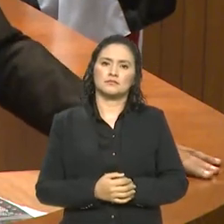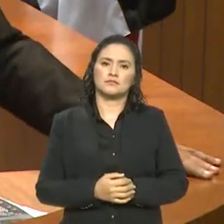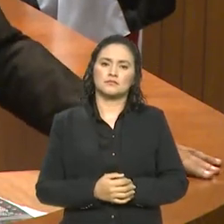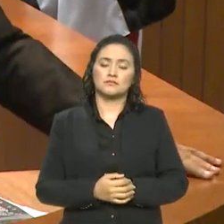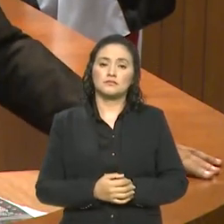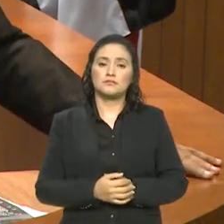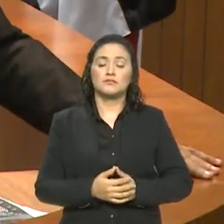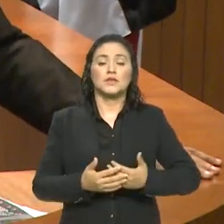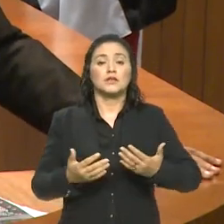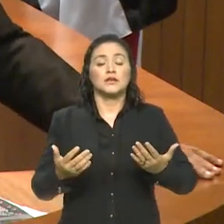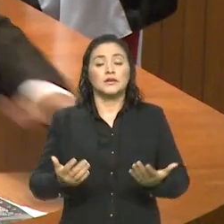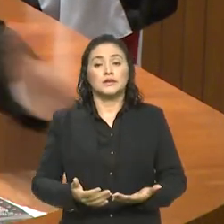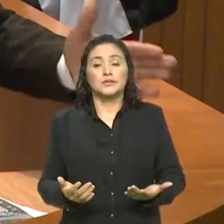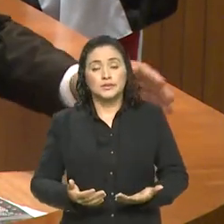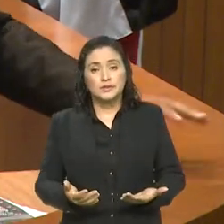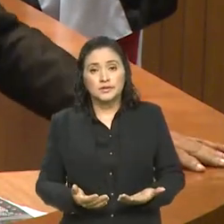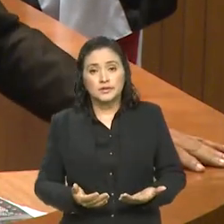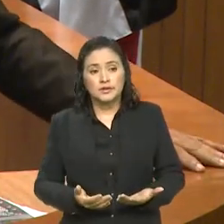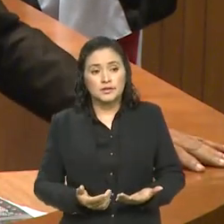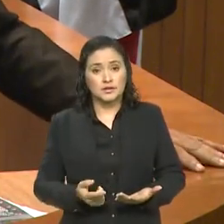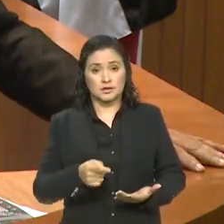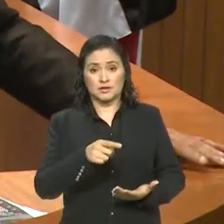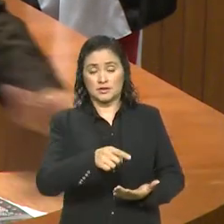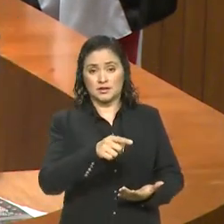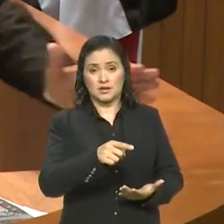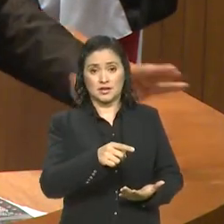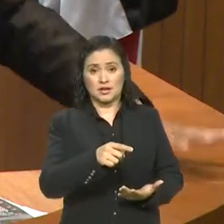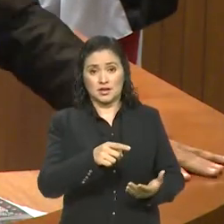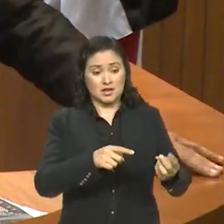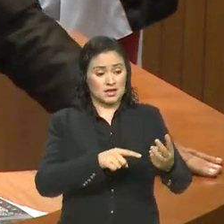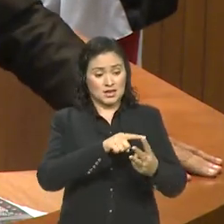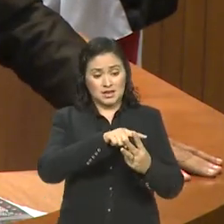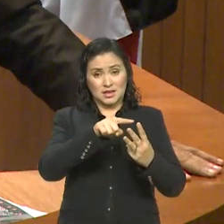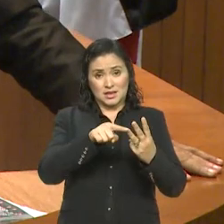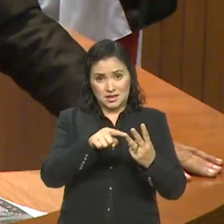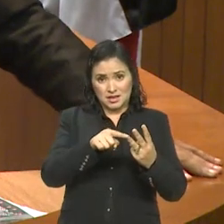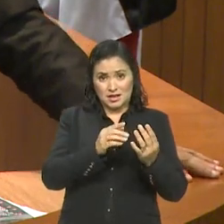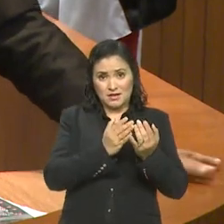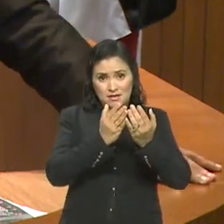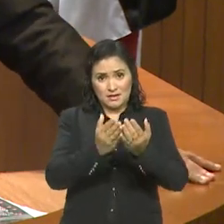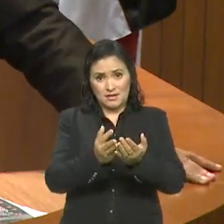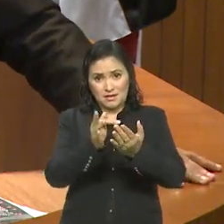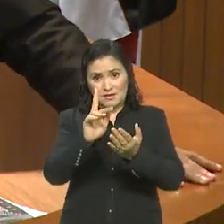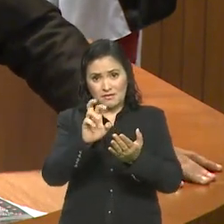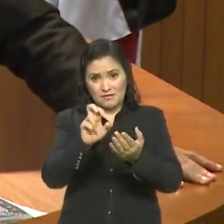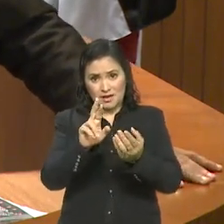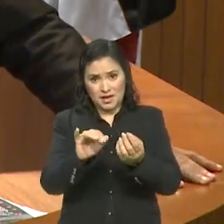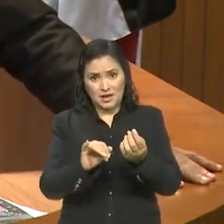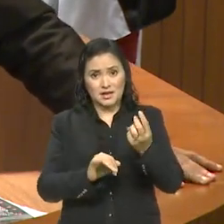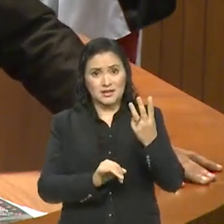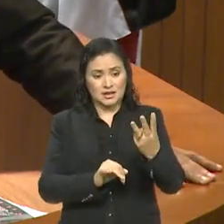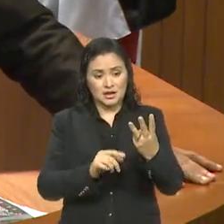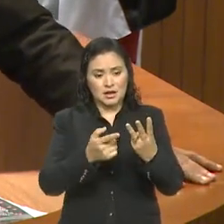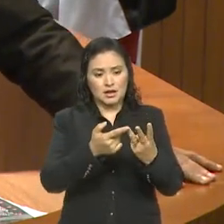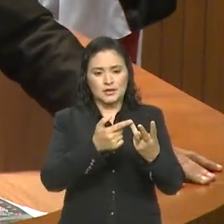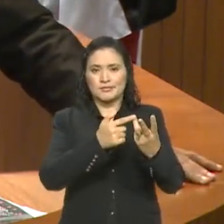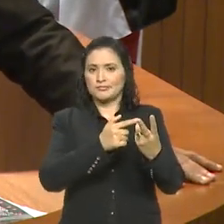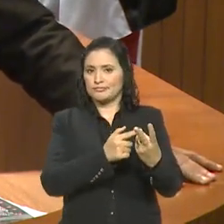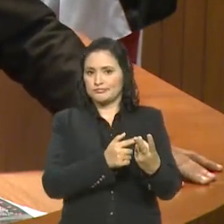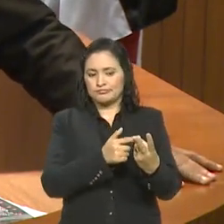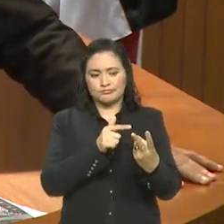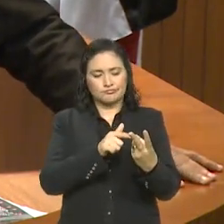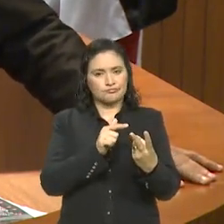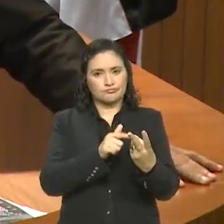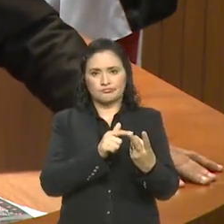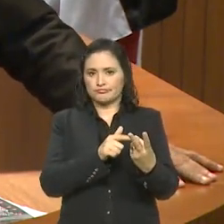2. E ninguém faz nada, e ninguém fala nada. Primeira coisa que o governador Brandão tinha que